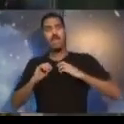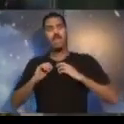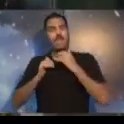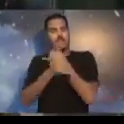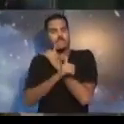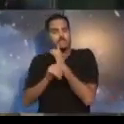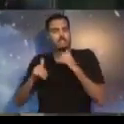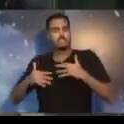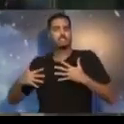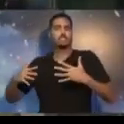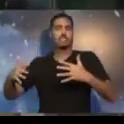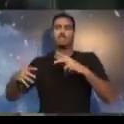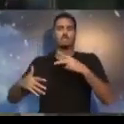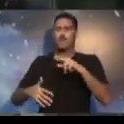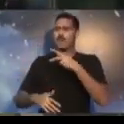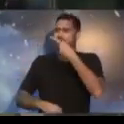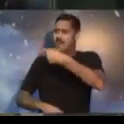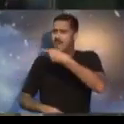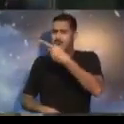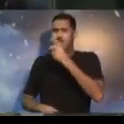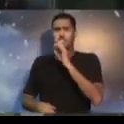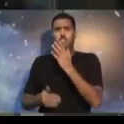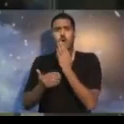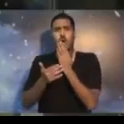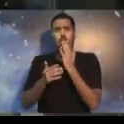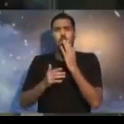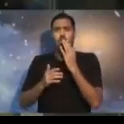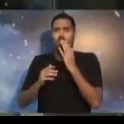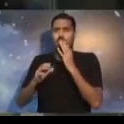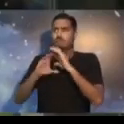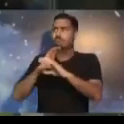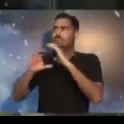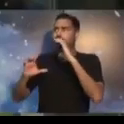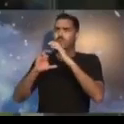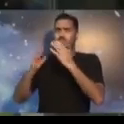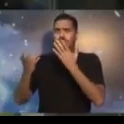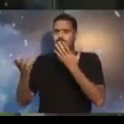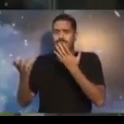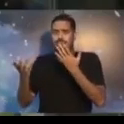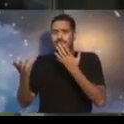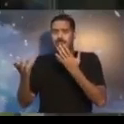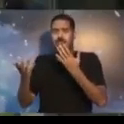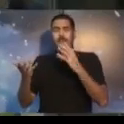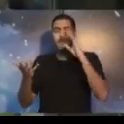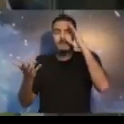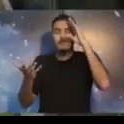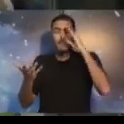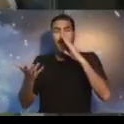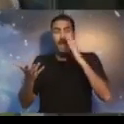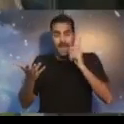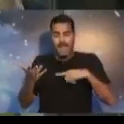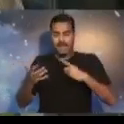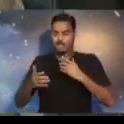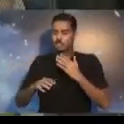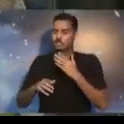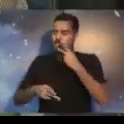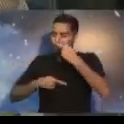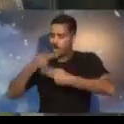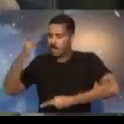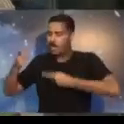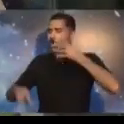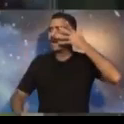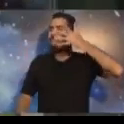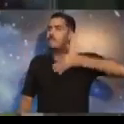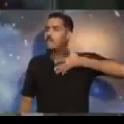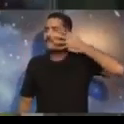sonora, não vai no gesto estudado, vai na energia que o gesto também comunica.